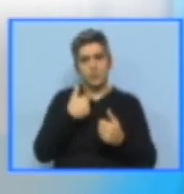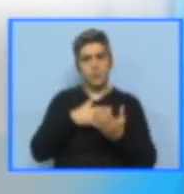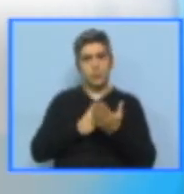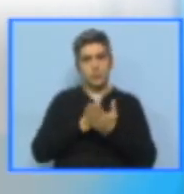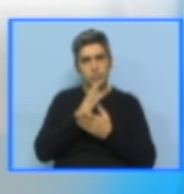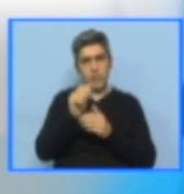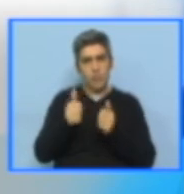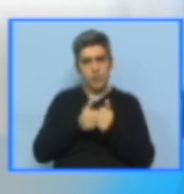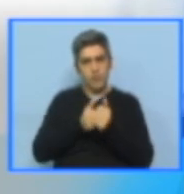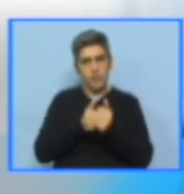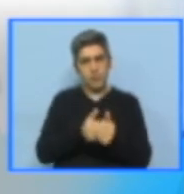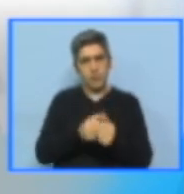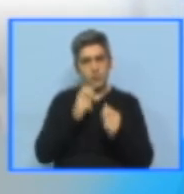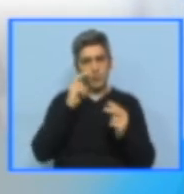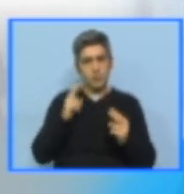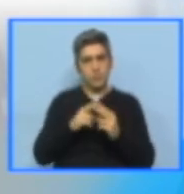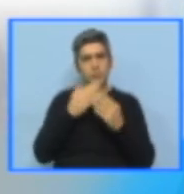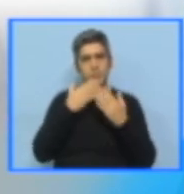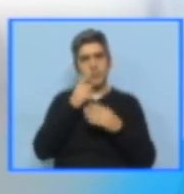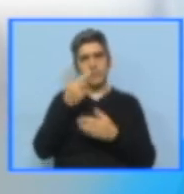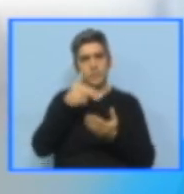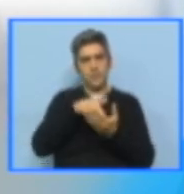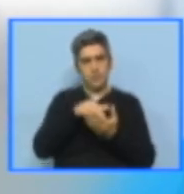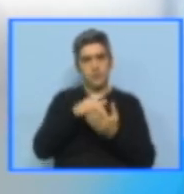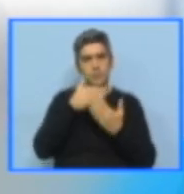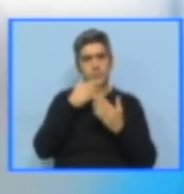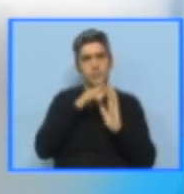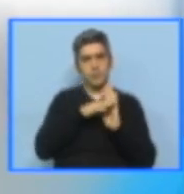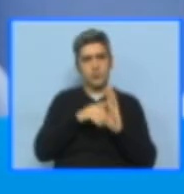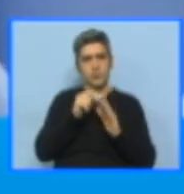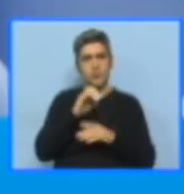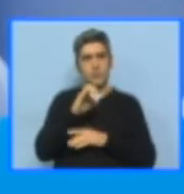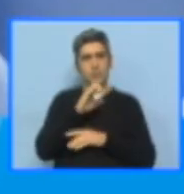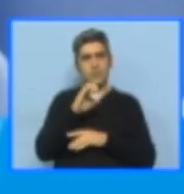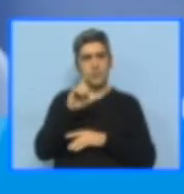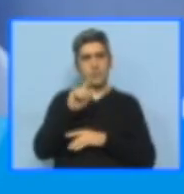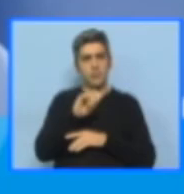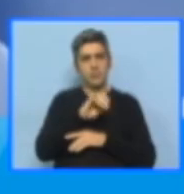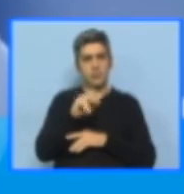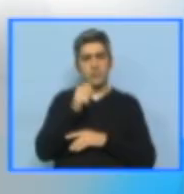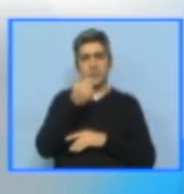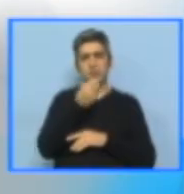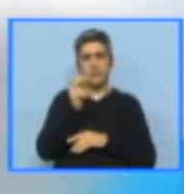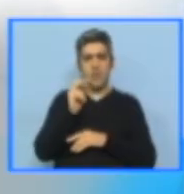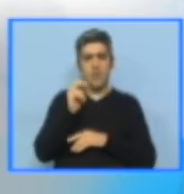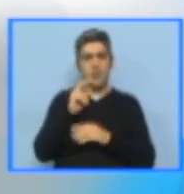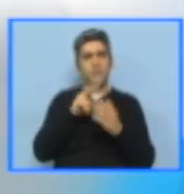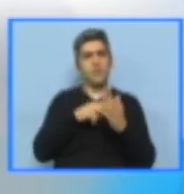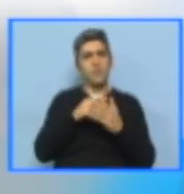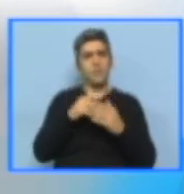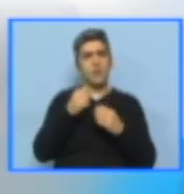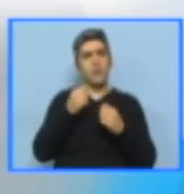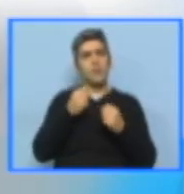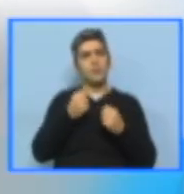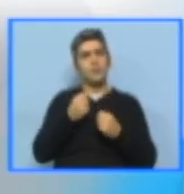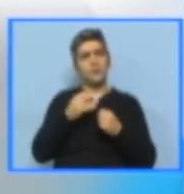acompanhar estes encontros. Obrigado pela sua presença hoje aqui no programa Eclésia. 500 anos de reforma protestante e as suas implicações